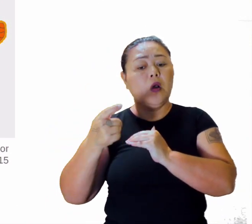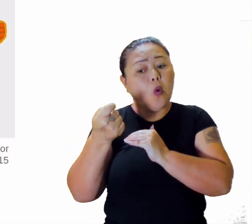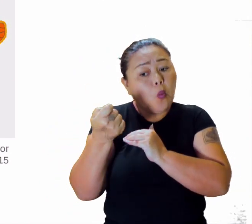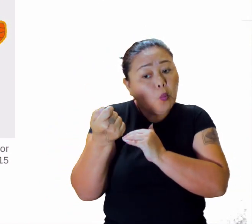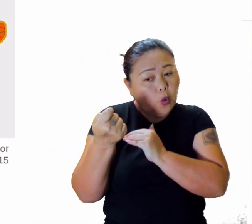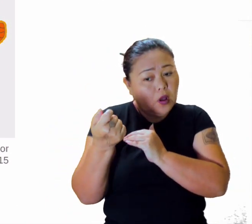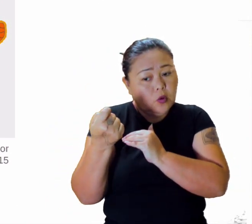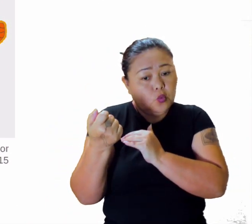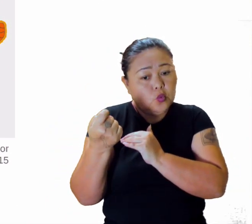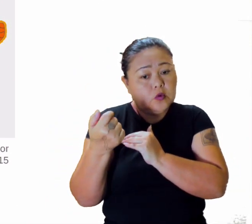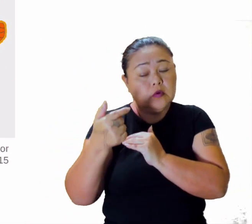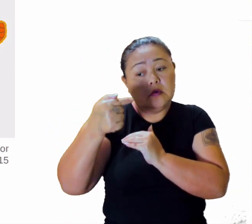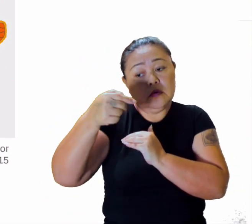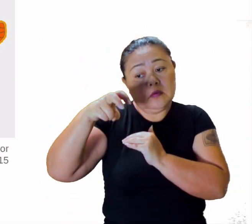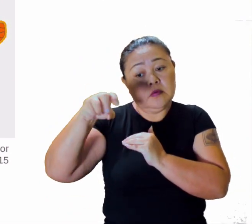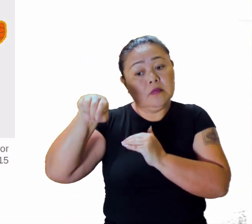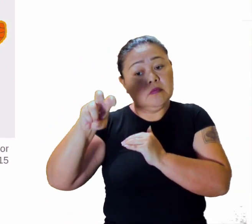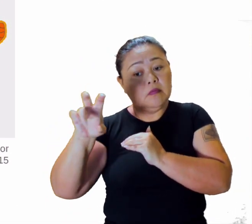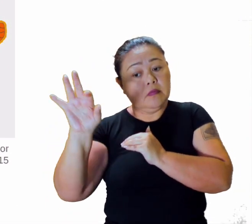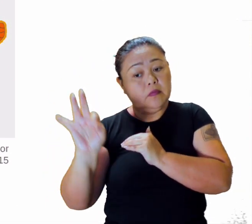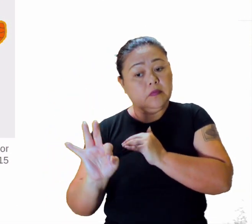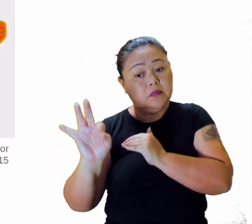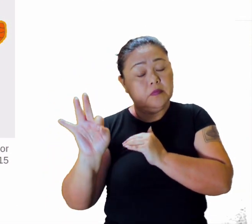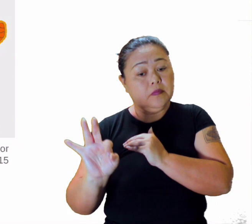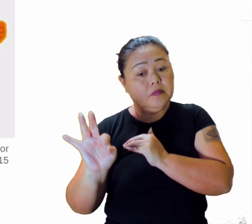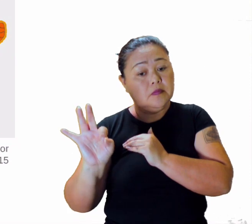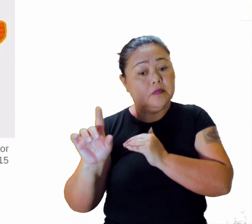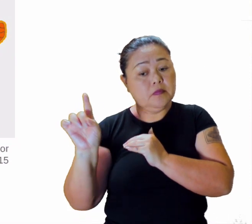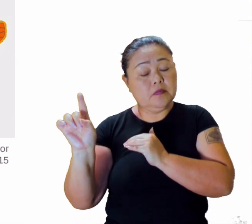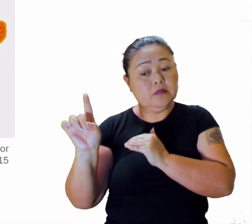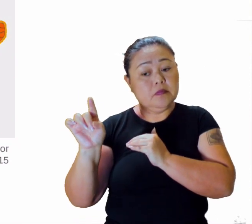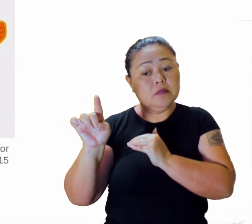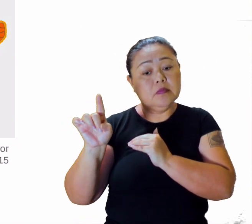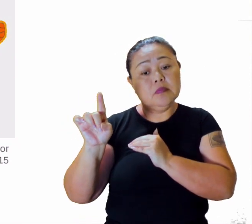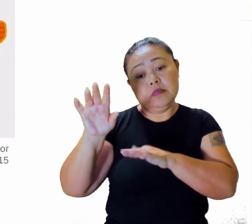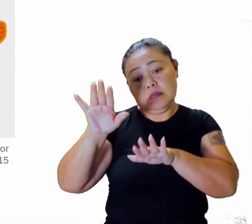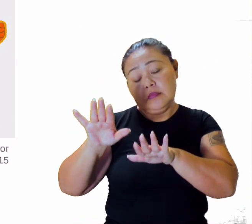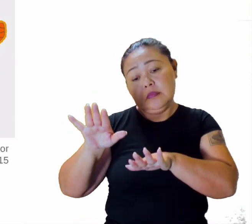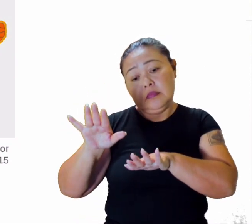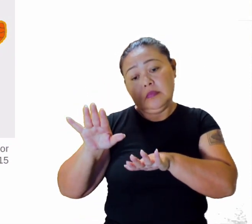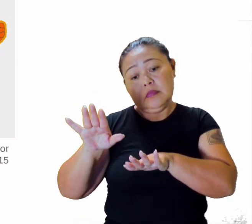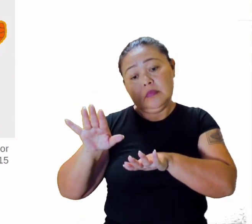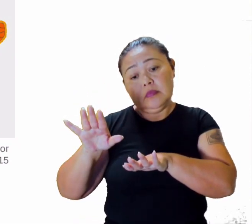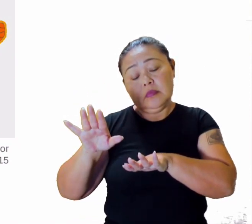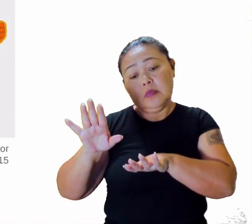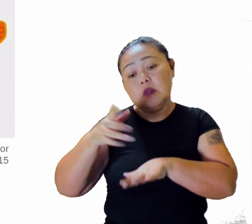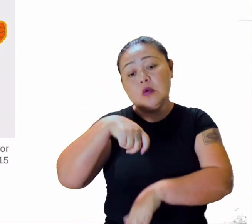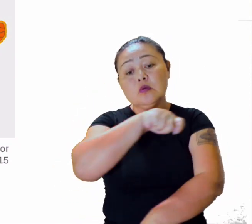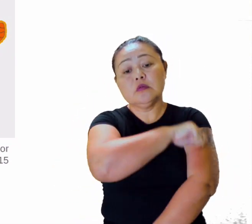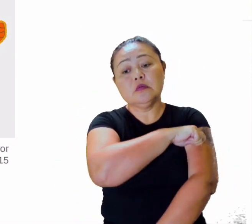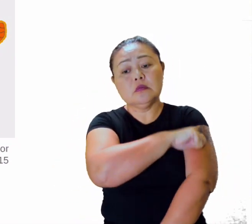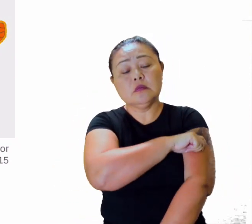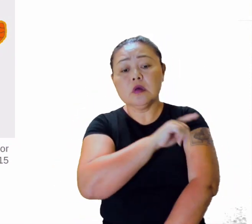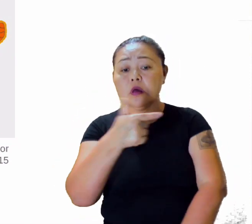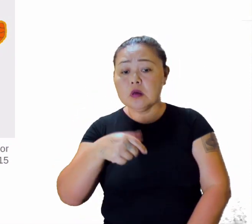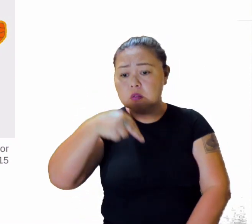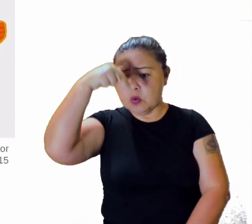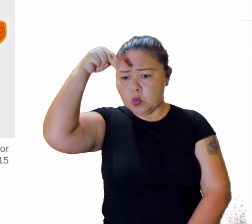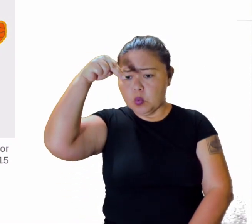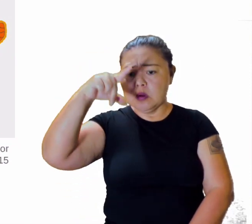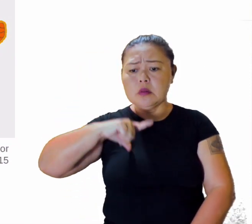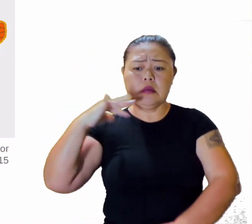coisa, Pouca né? coisa, 73,5%. A gente tem aí, de repente, o aluno pode até falar, mas no Norte tem